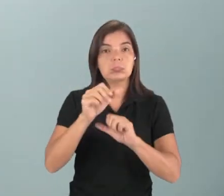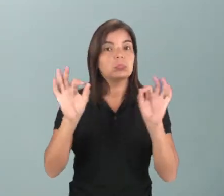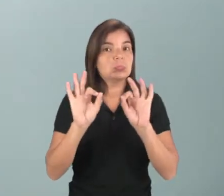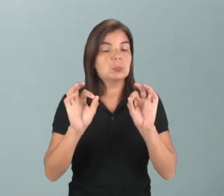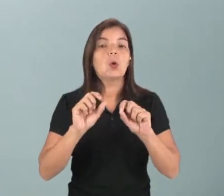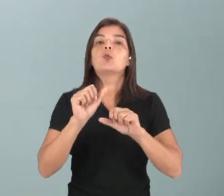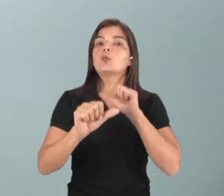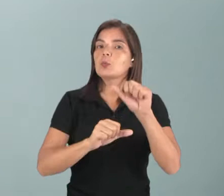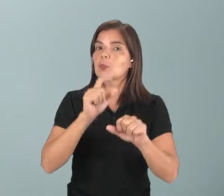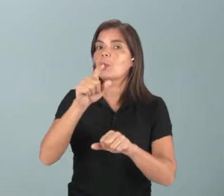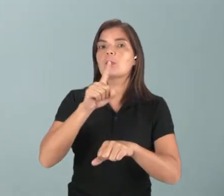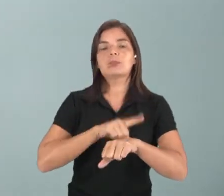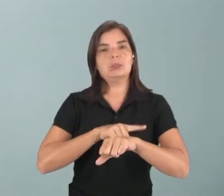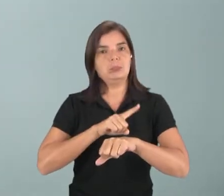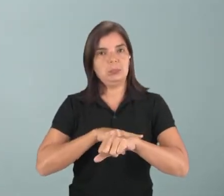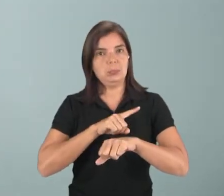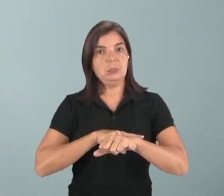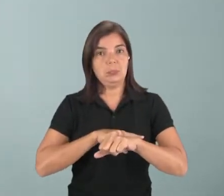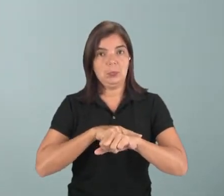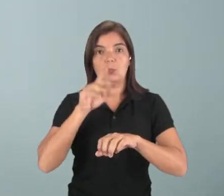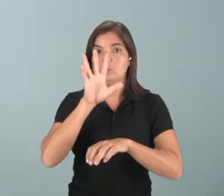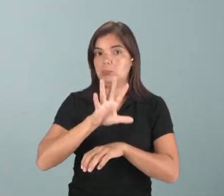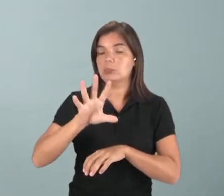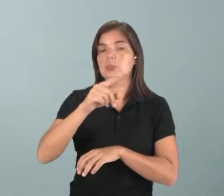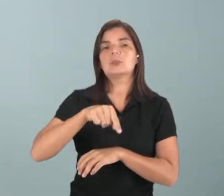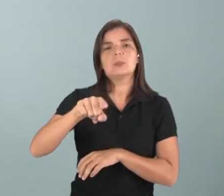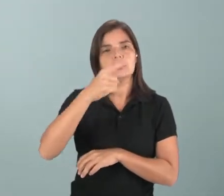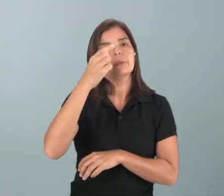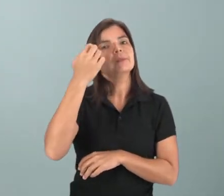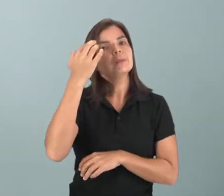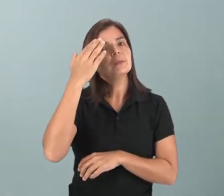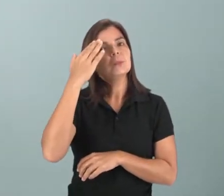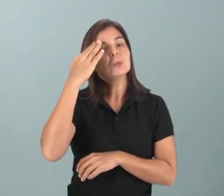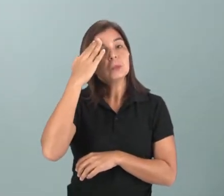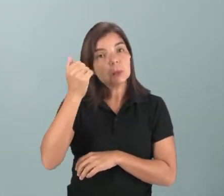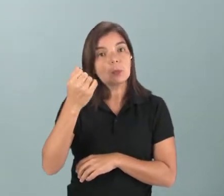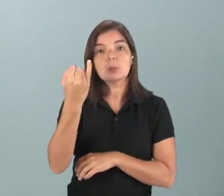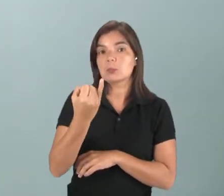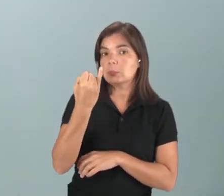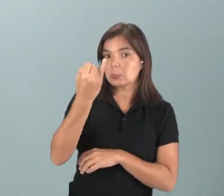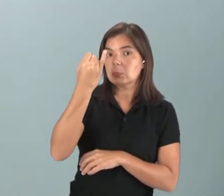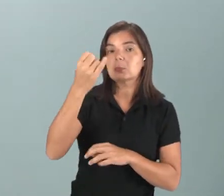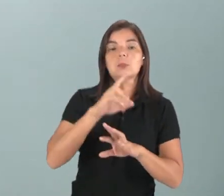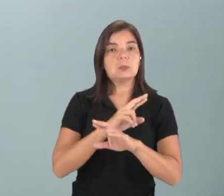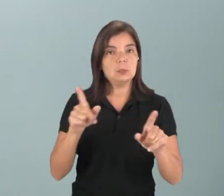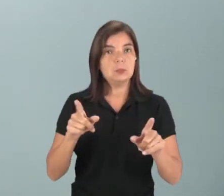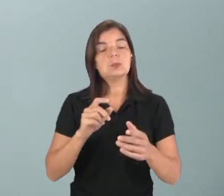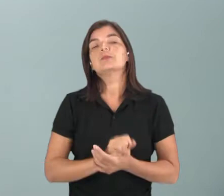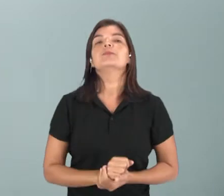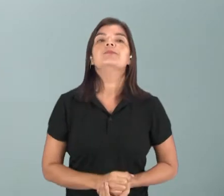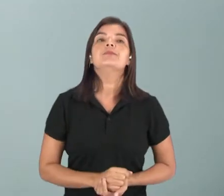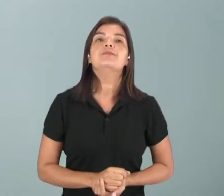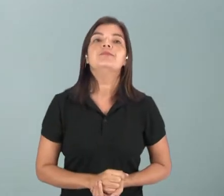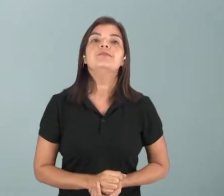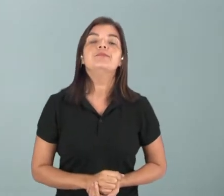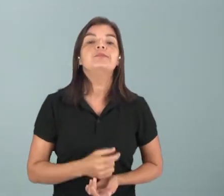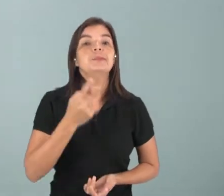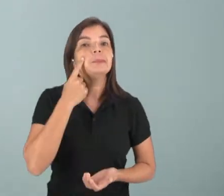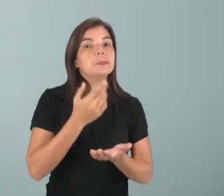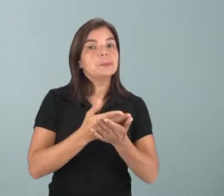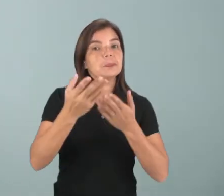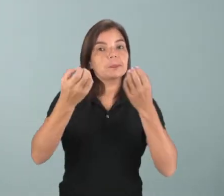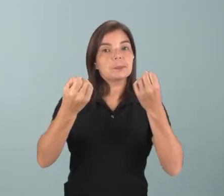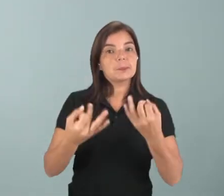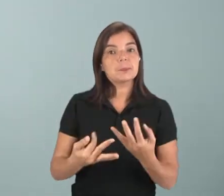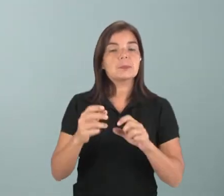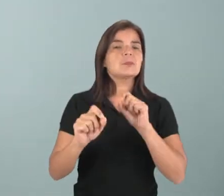que muda é o tempo, tá bom? Então, é importante que vocês, né, saibam diferenciar esses dois conceitos, tá bom? Nós vamos começar a